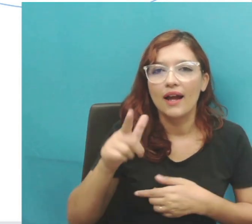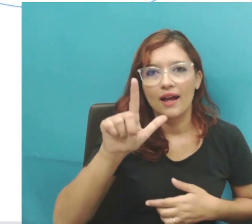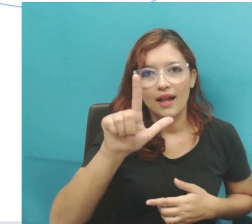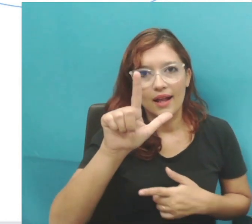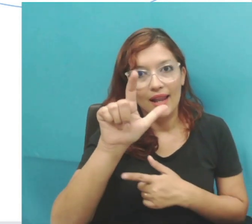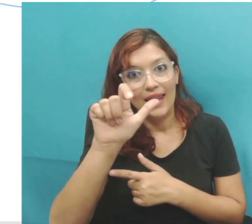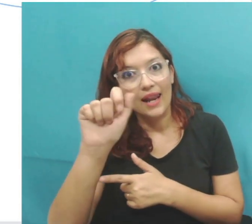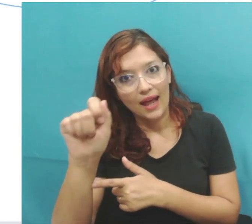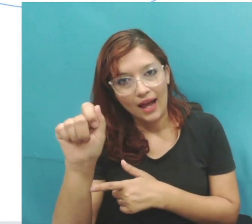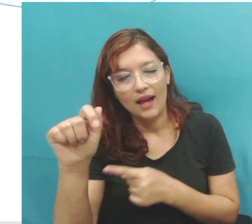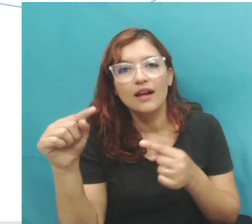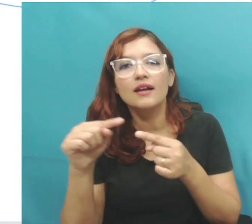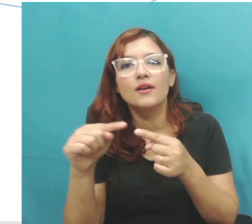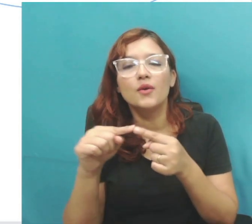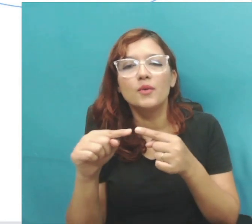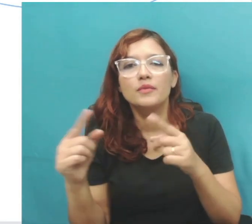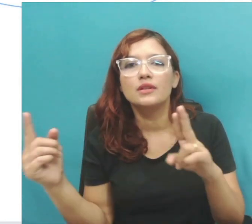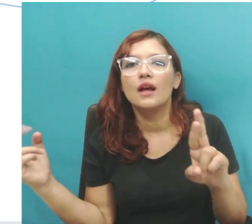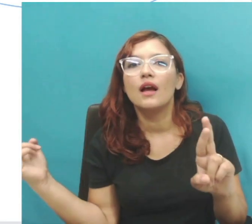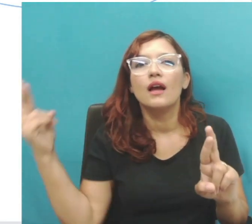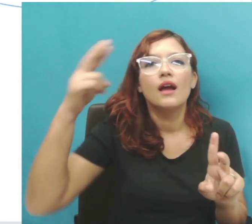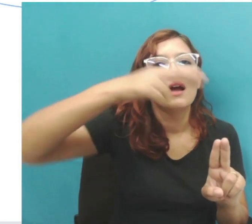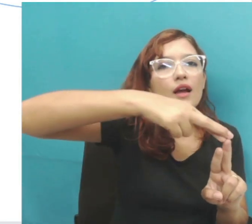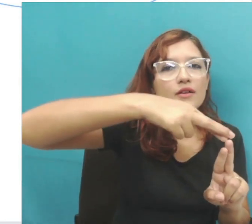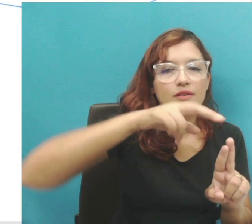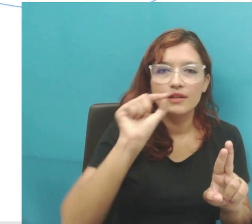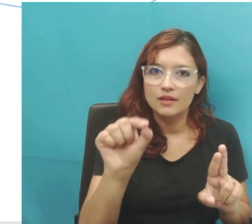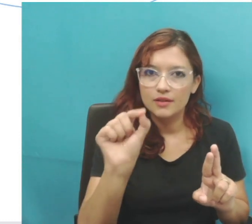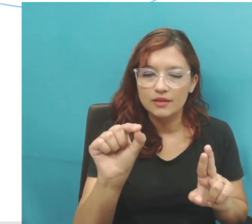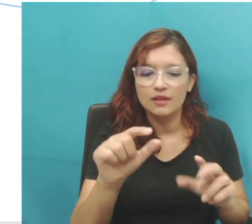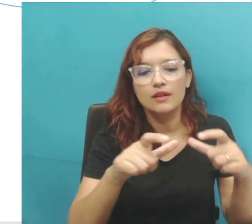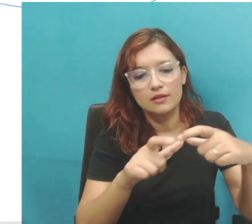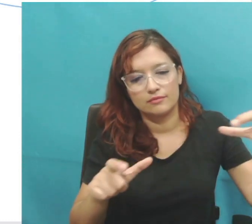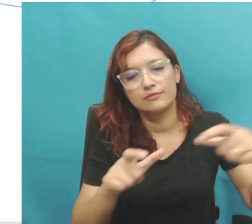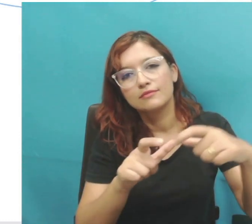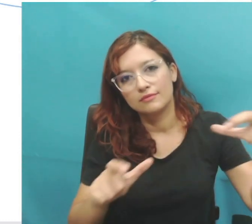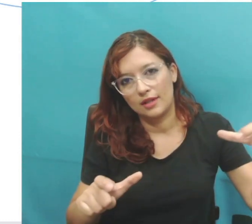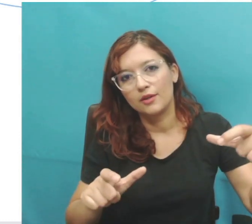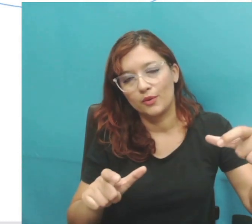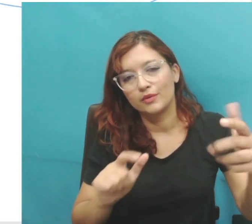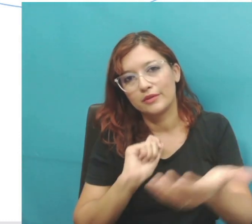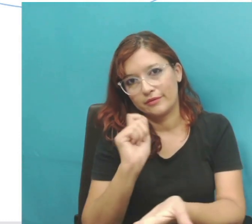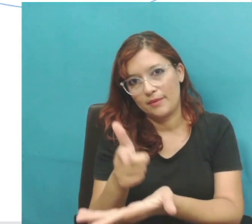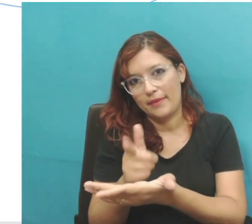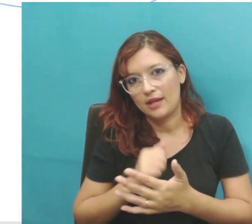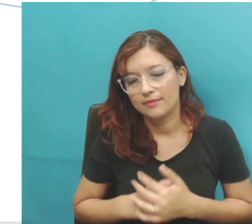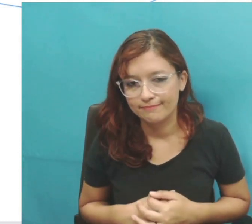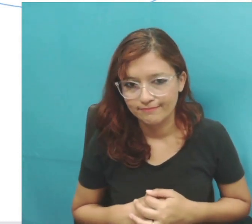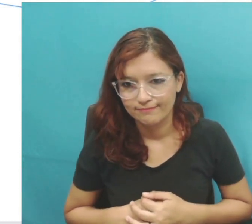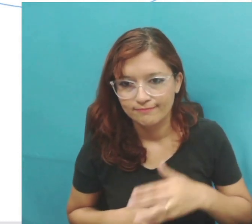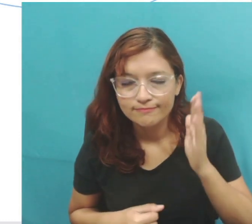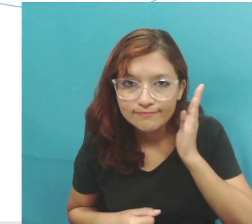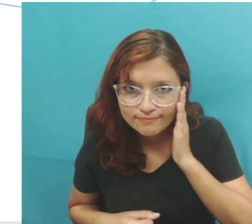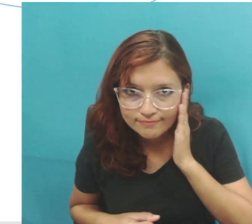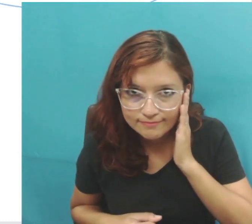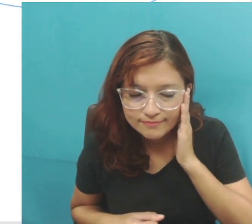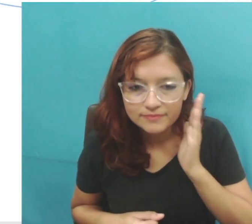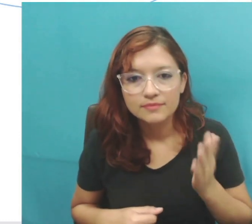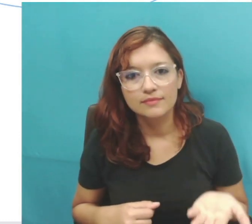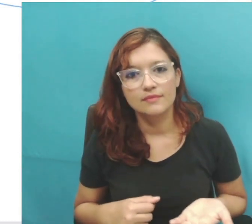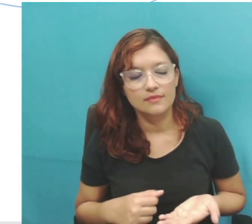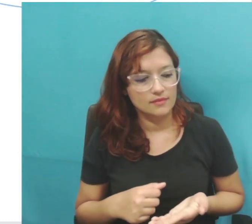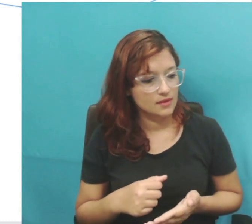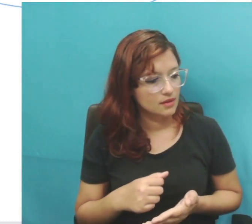ele vai pagar. Vai pagá-la. Está se referindo ao quê? A conta que vai